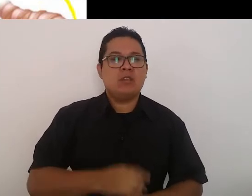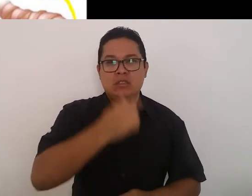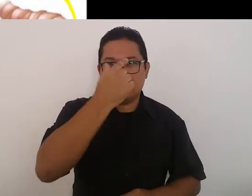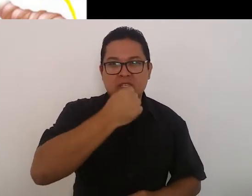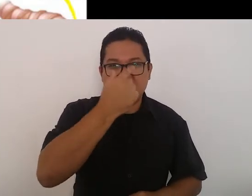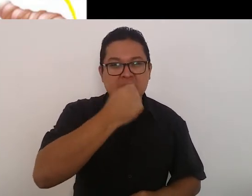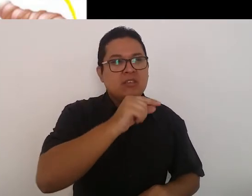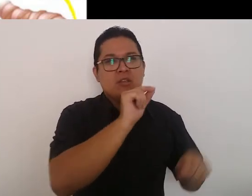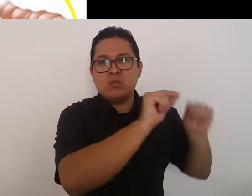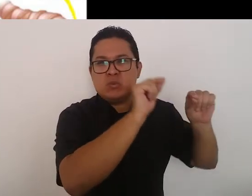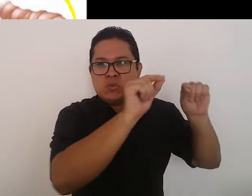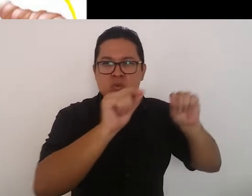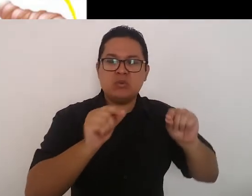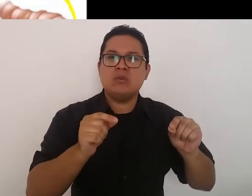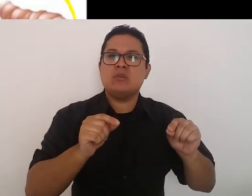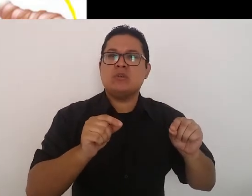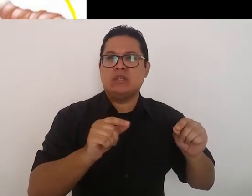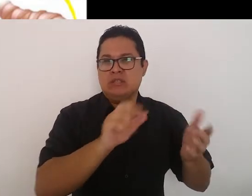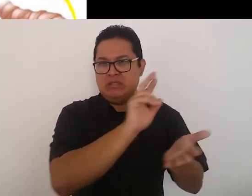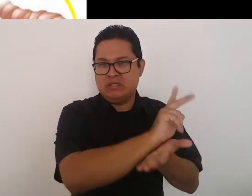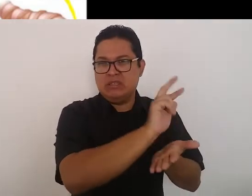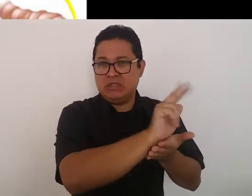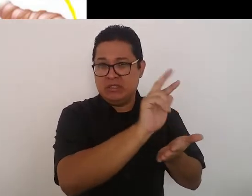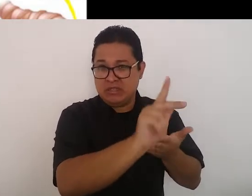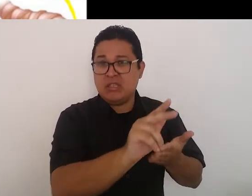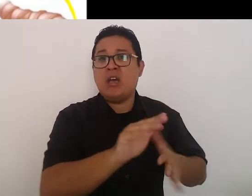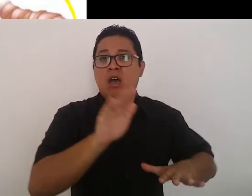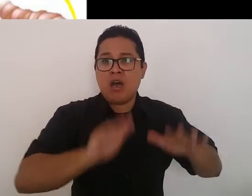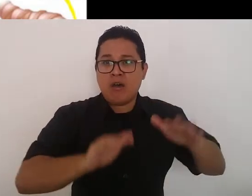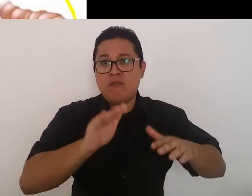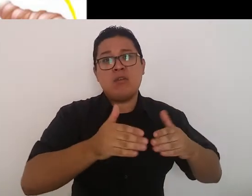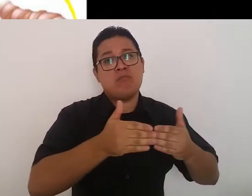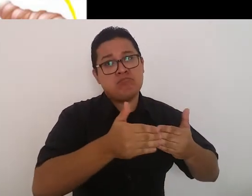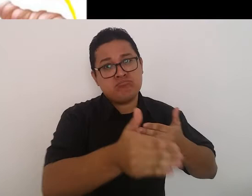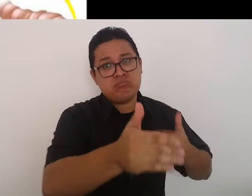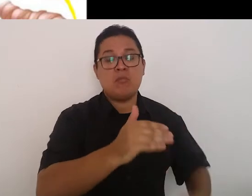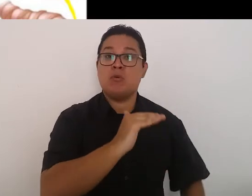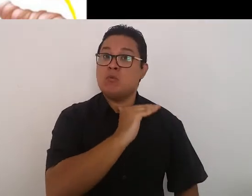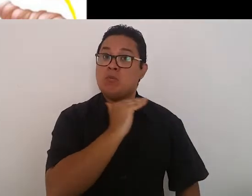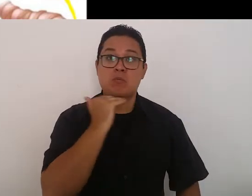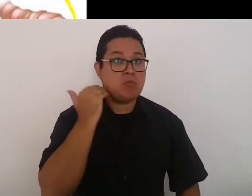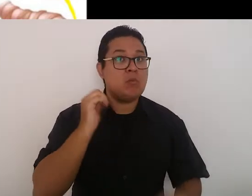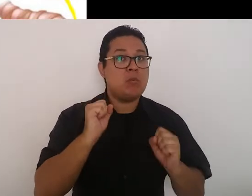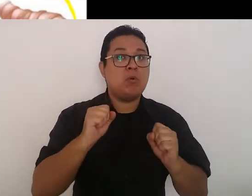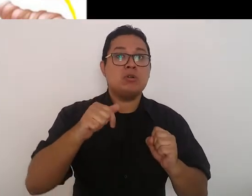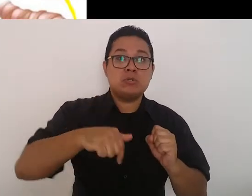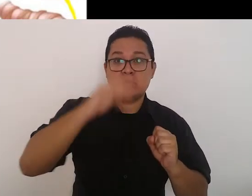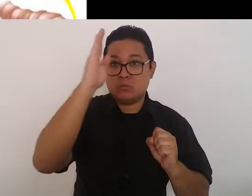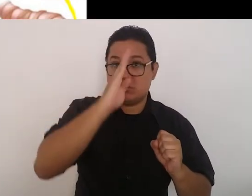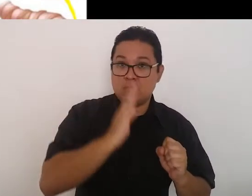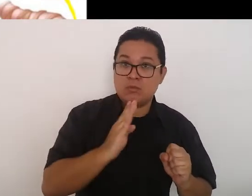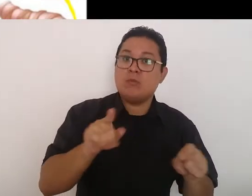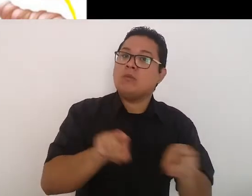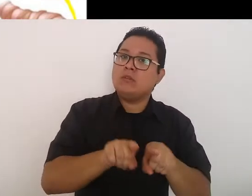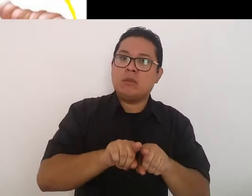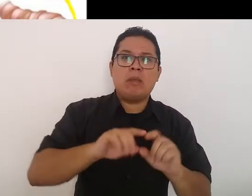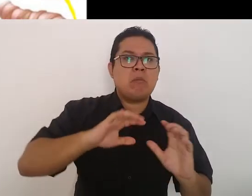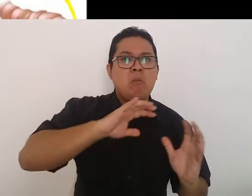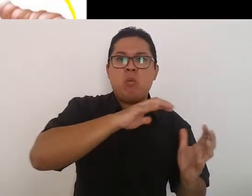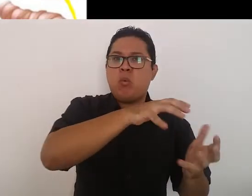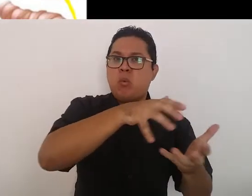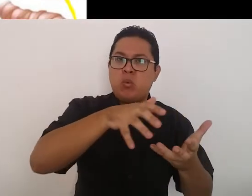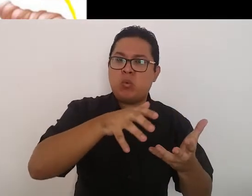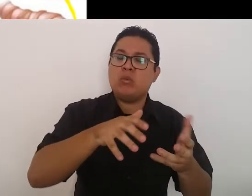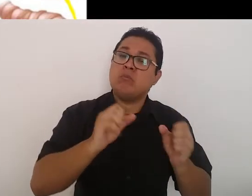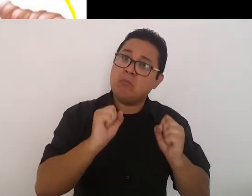os casos dos que a gente tem de gripe. Morrem milhares de pessoas no Brasil e no mundo por conta de gripe comum,